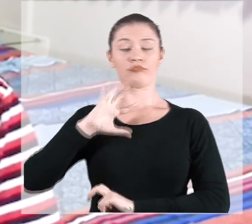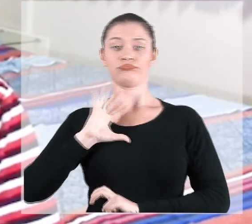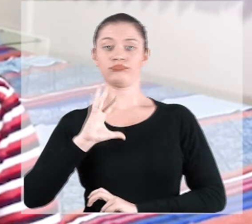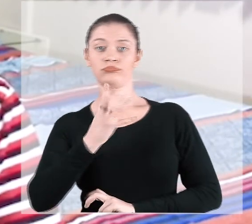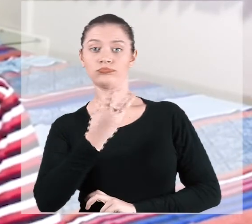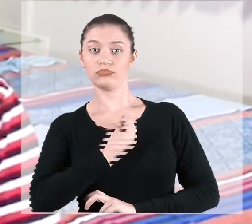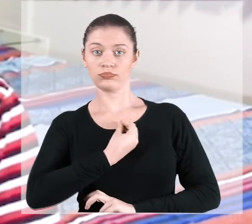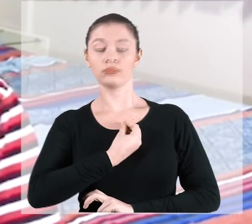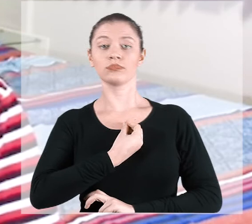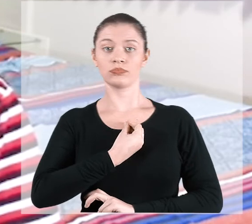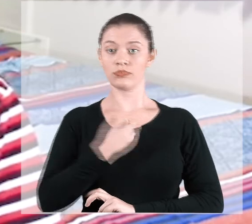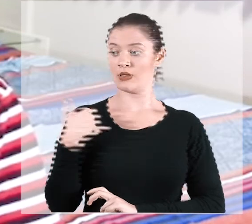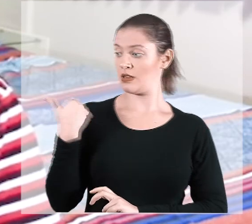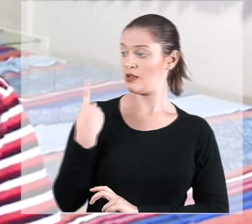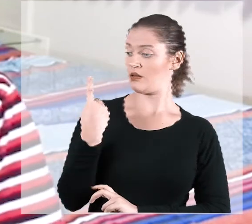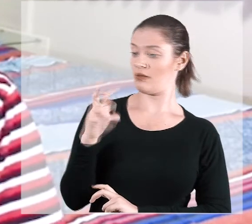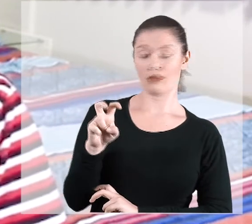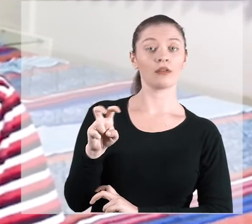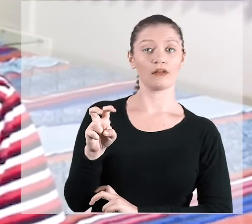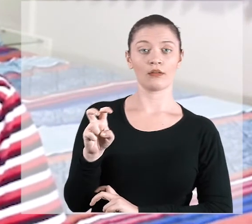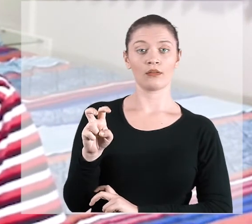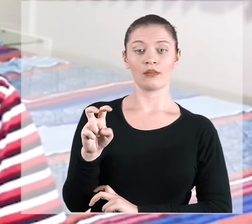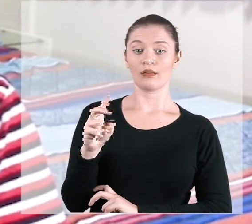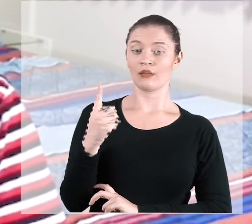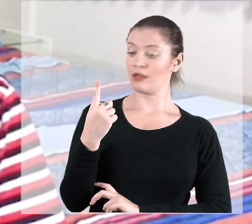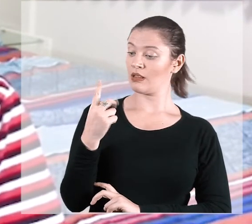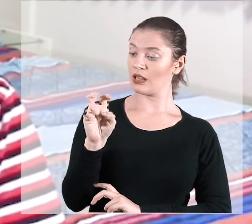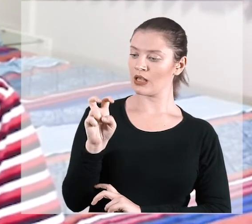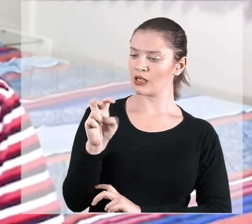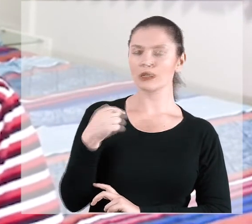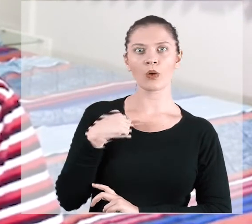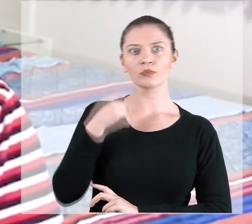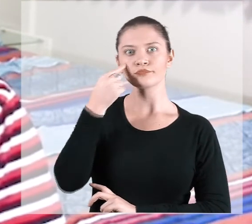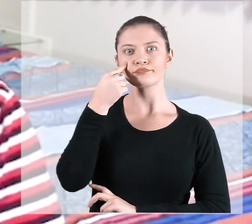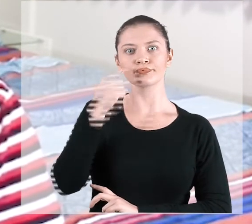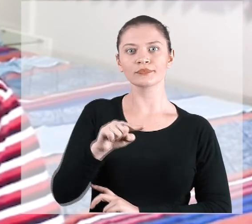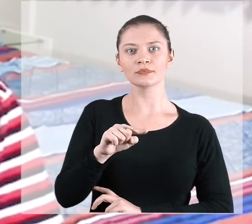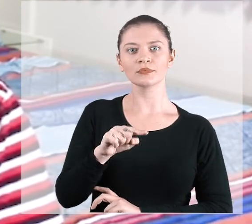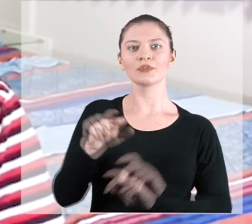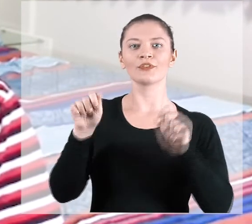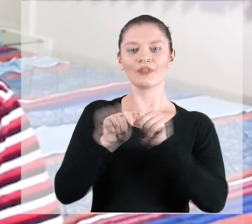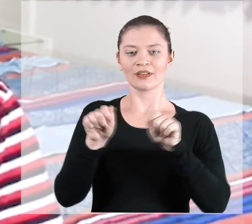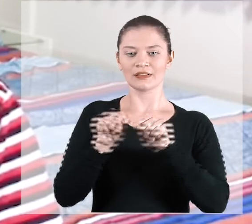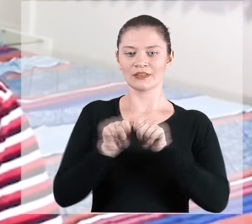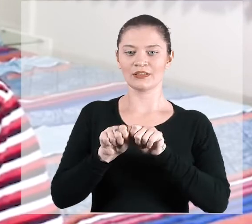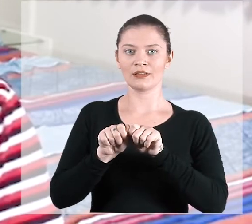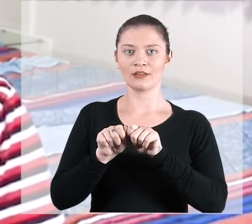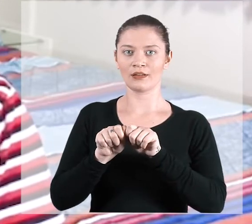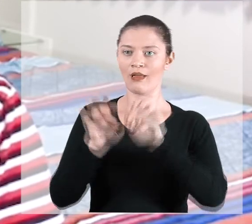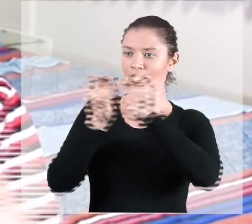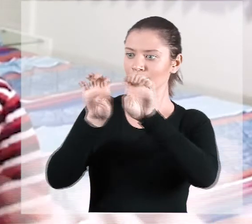transexual literalmente aos 15 anos de idade. Aos 15 anos eu descobri a possibilidade de refazer a estrutura da